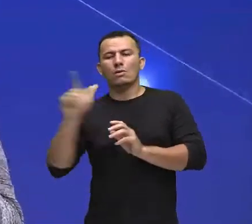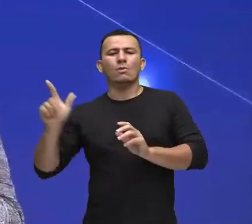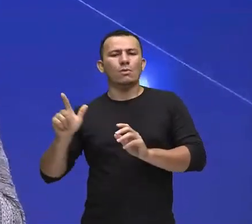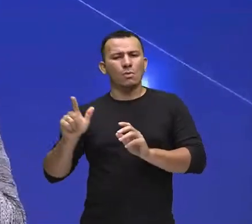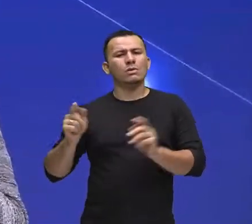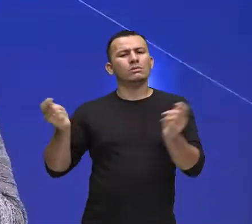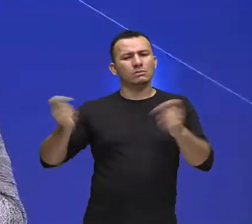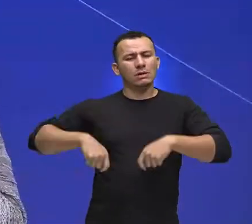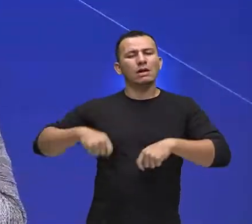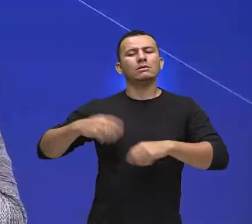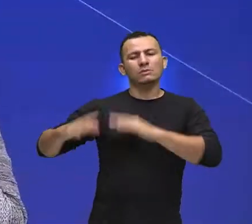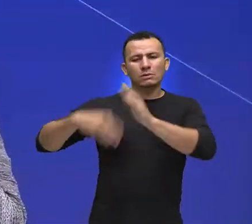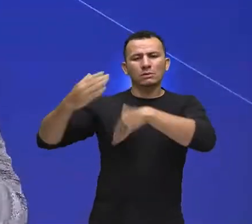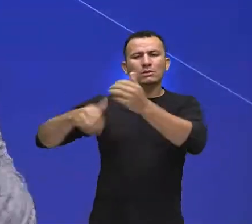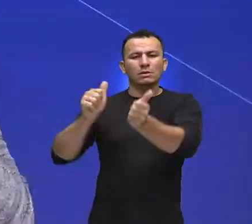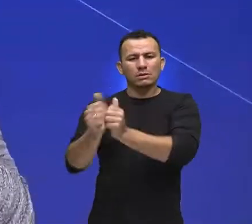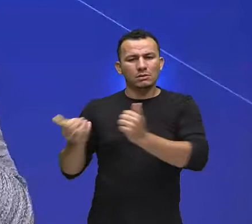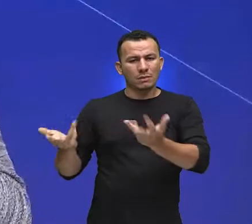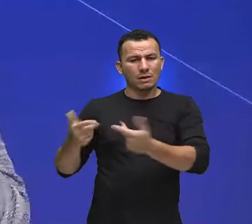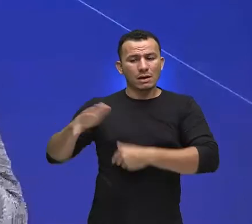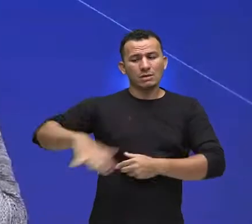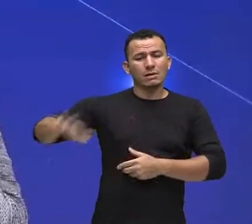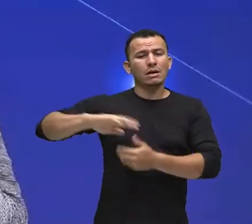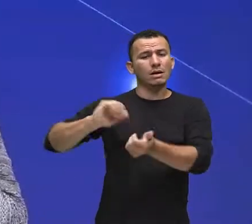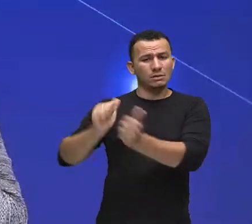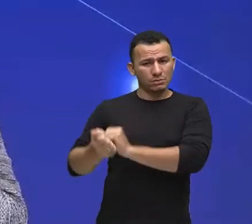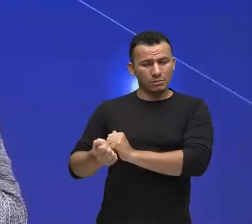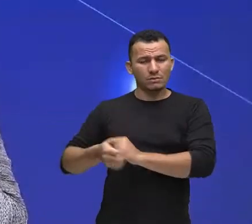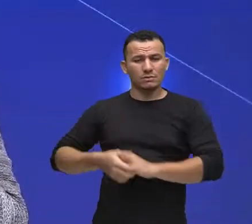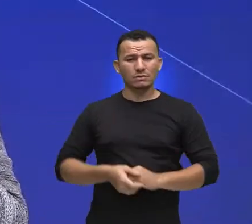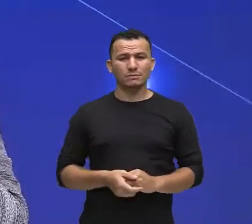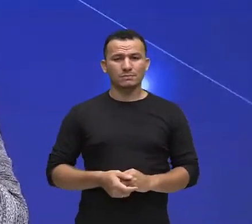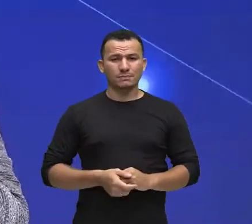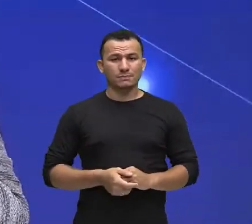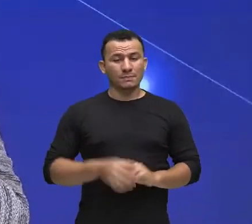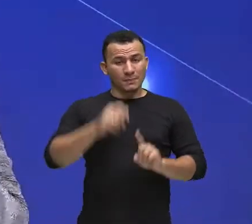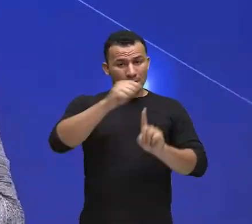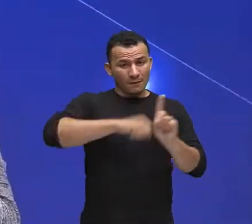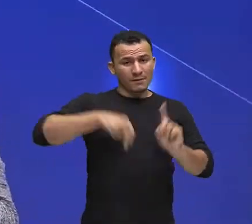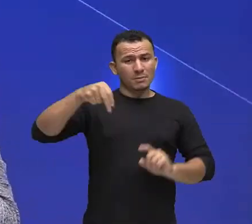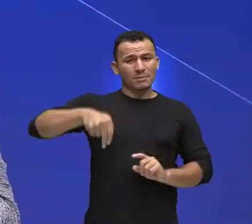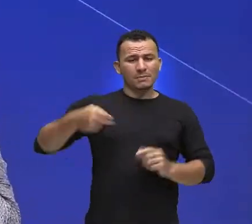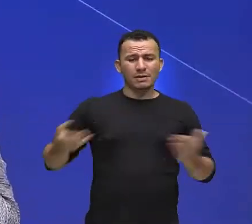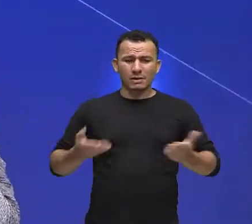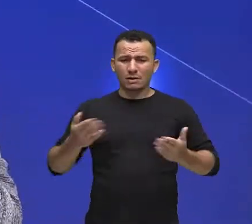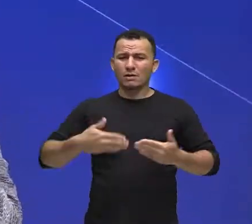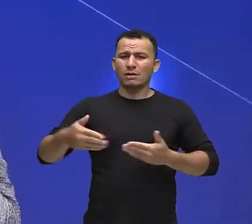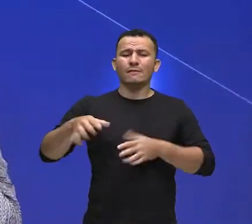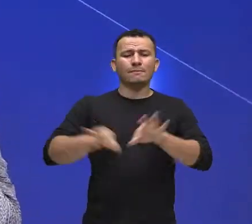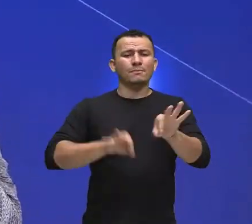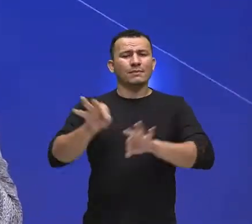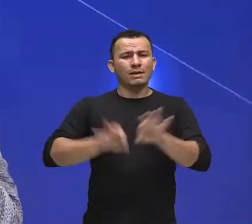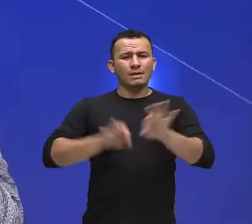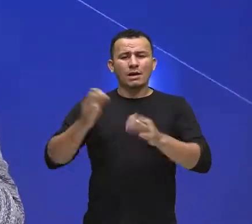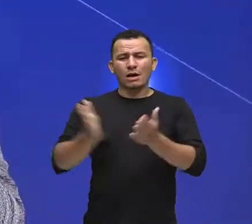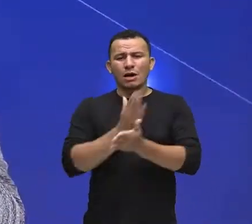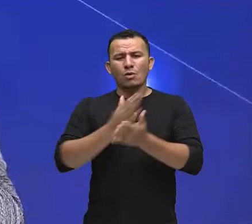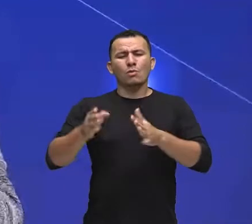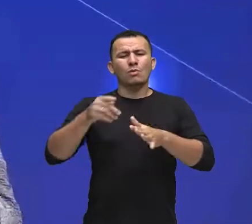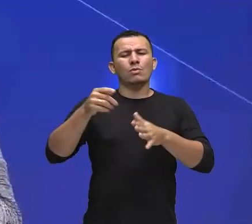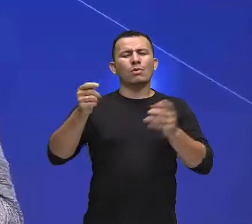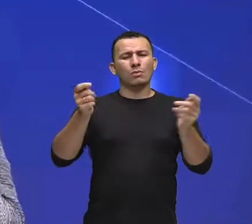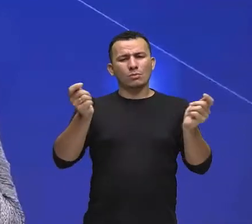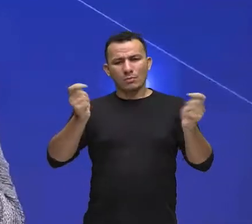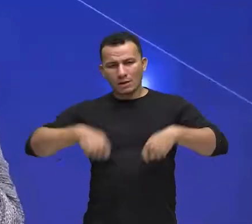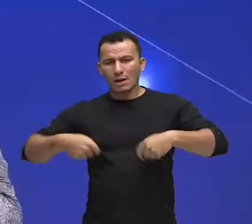competências que ele vem desenvolver também. Esse mês, agora de novembro, nós estamos trabalhando algumas competências e a gente